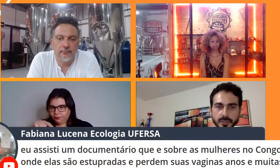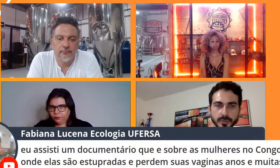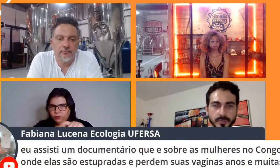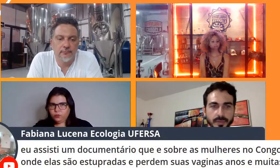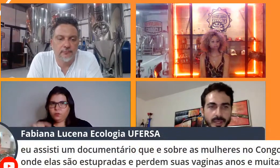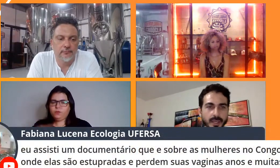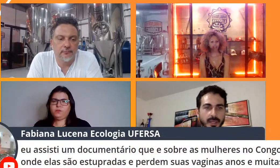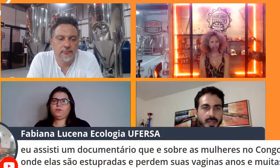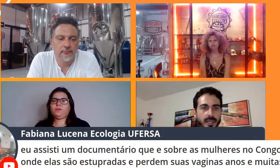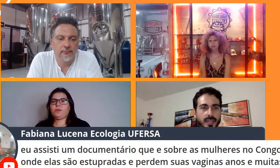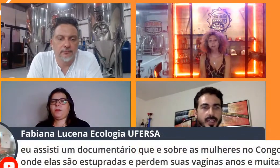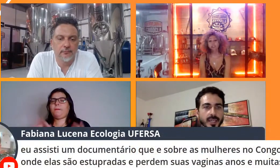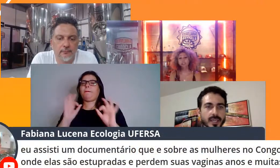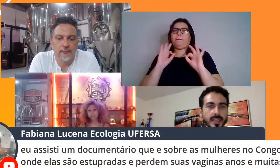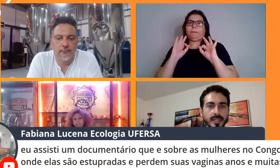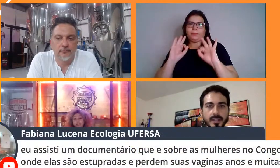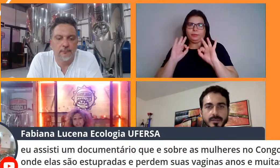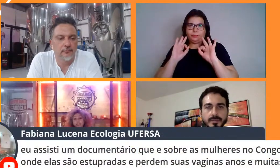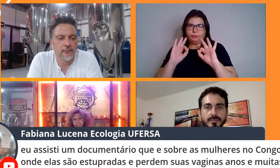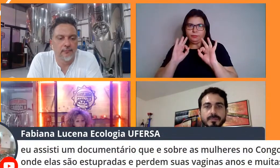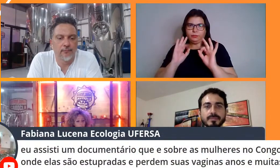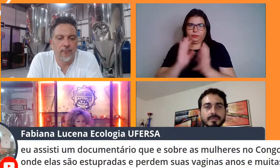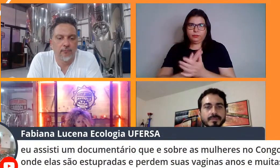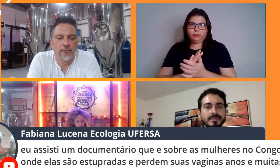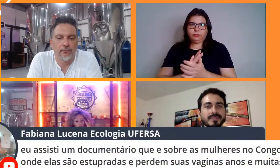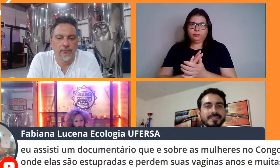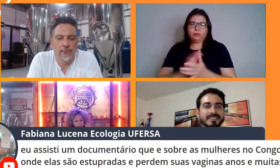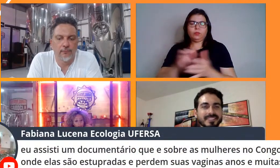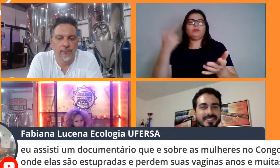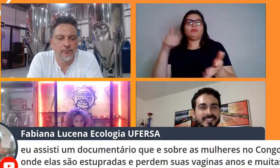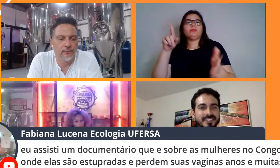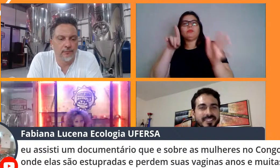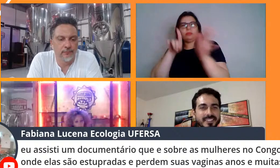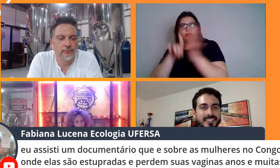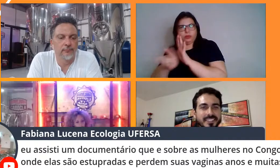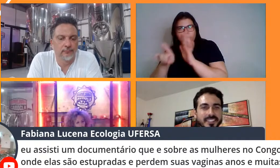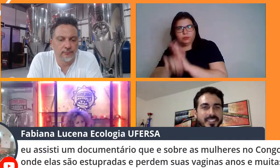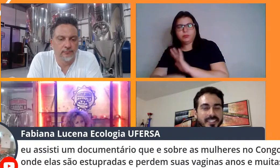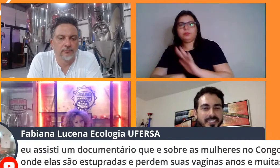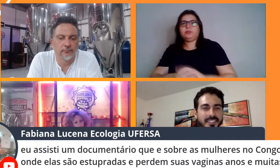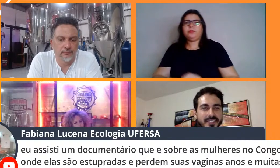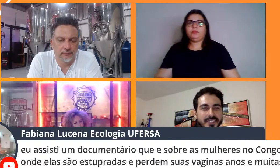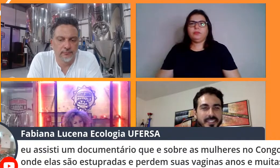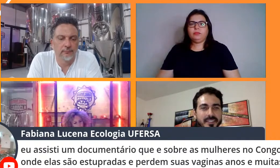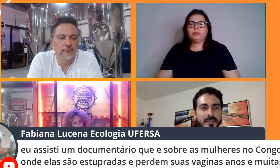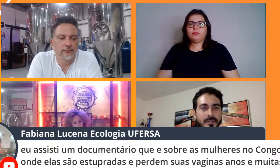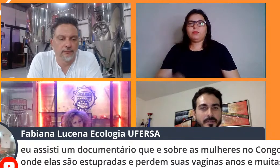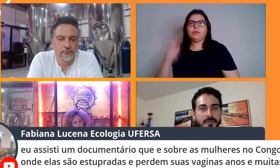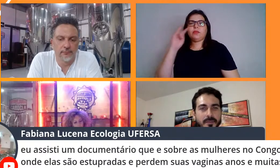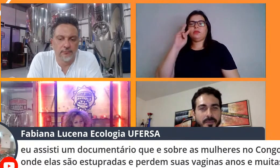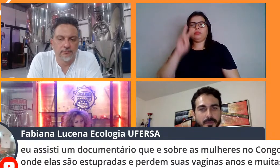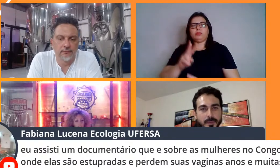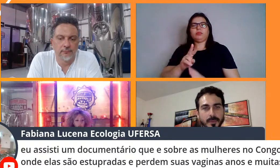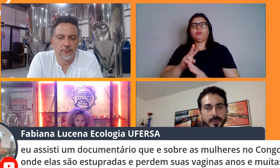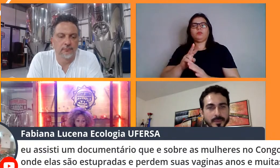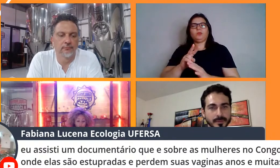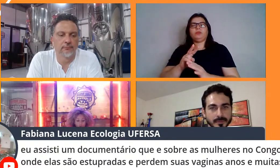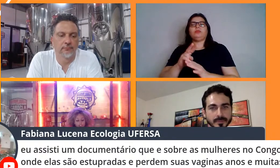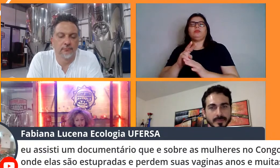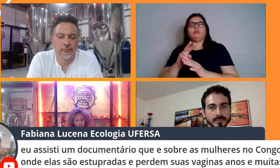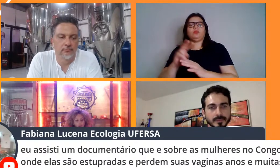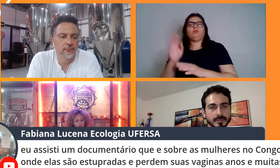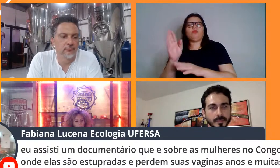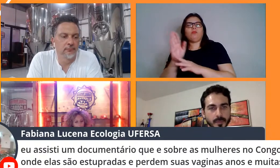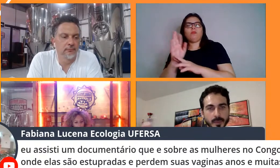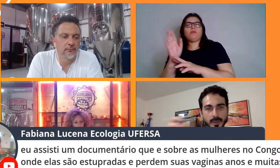Perfeito. A Fabiana, outra pergunta, pessoal. Eu assisti um documentário sobre as mulheres no